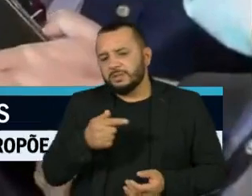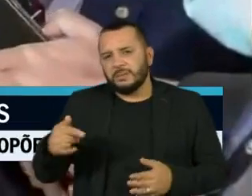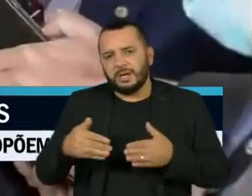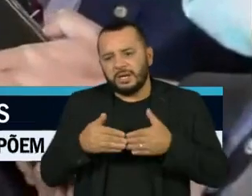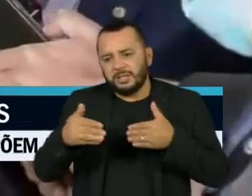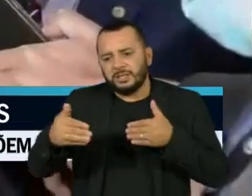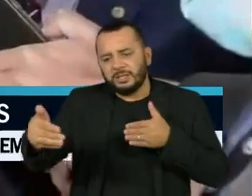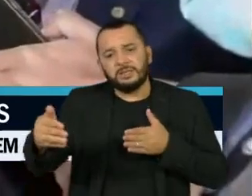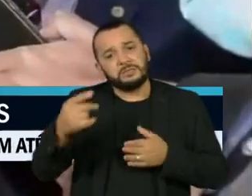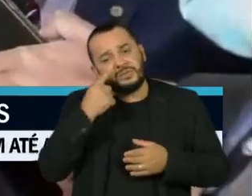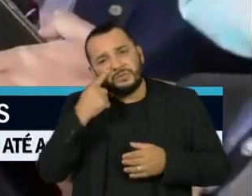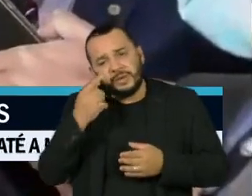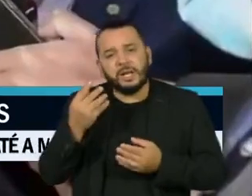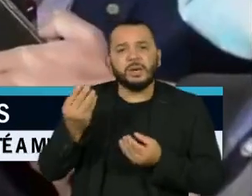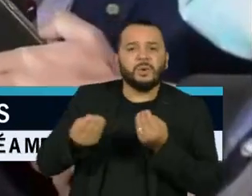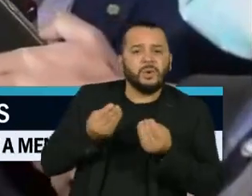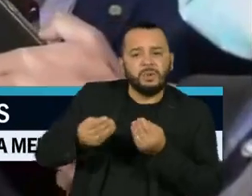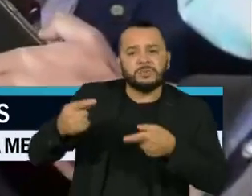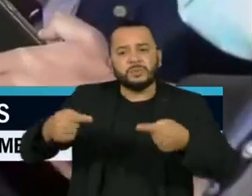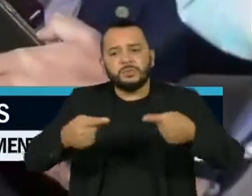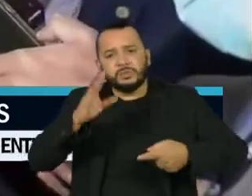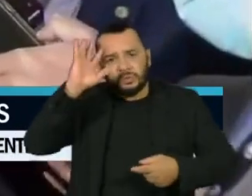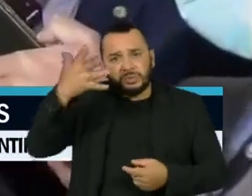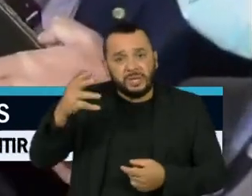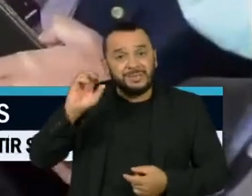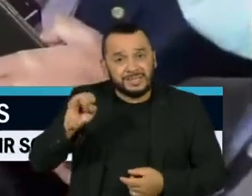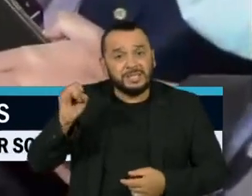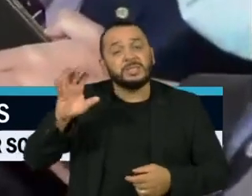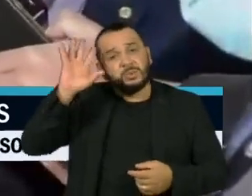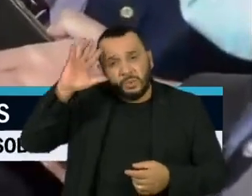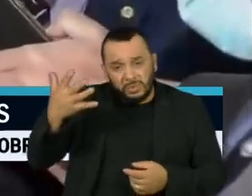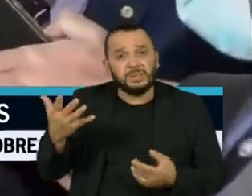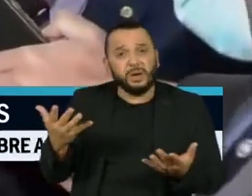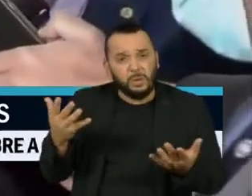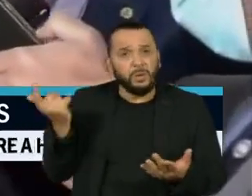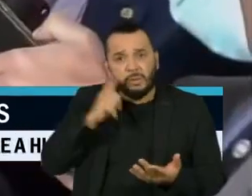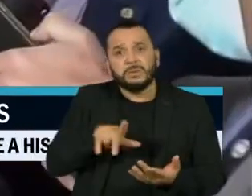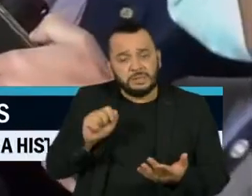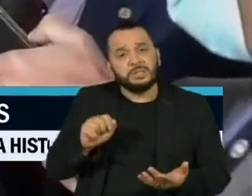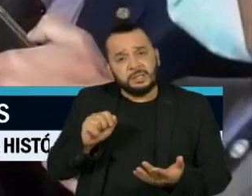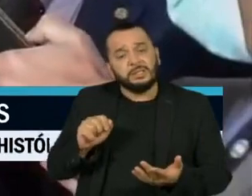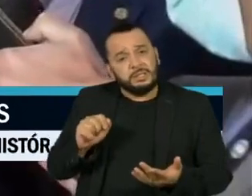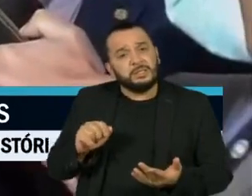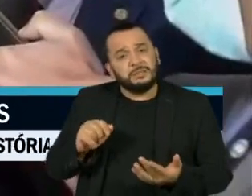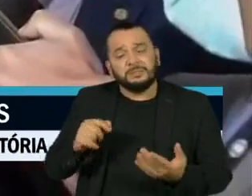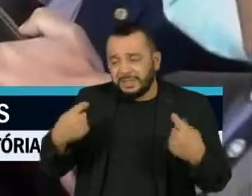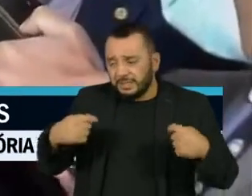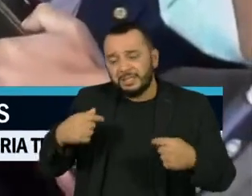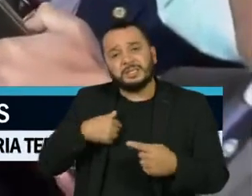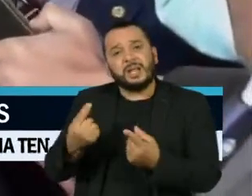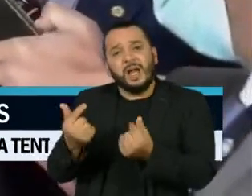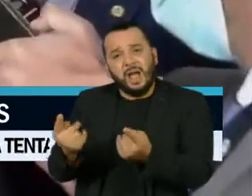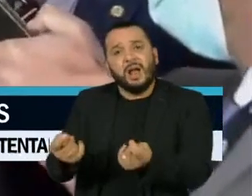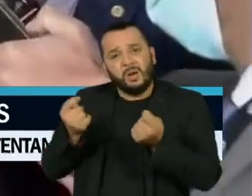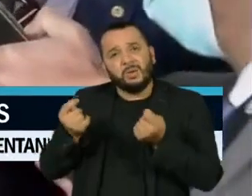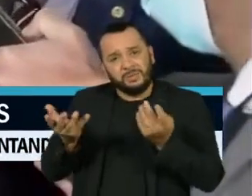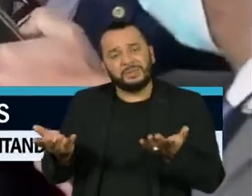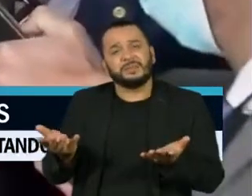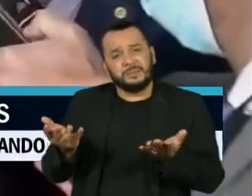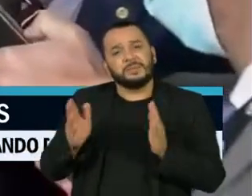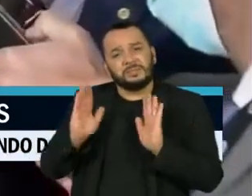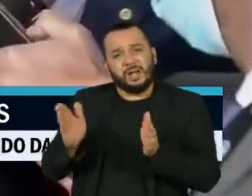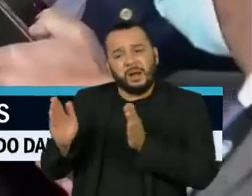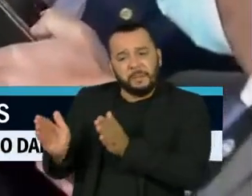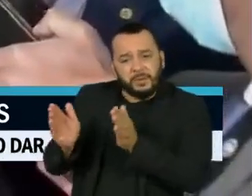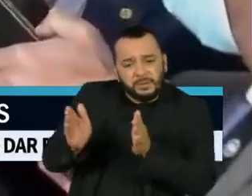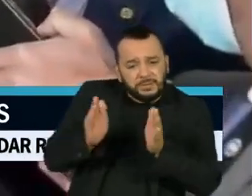uma saída para isso. E se nós encontrarmos uma saída no PLP, gente, é imensamente mais econômico do processo legislativo,